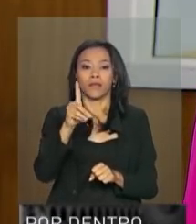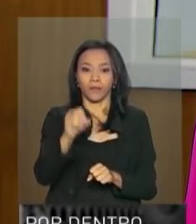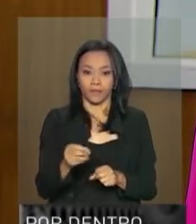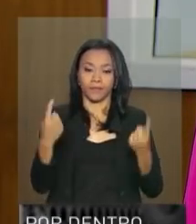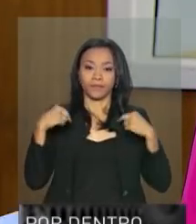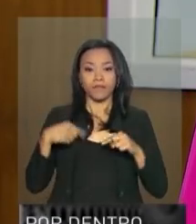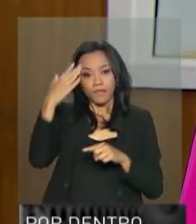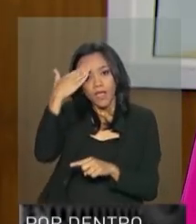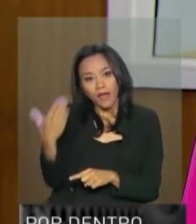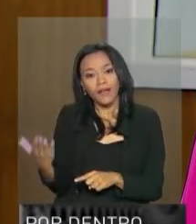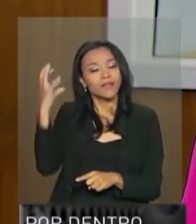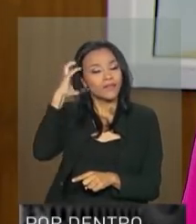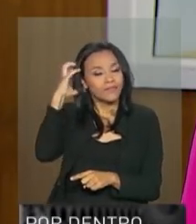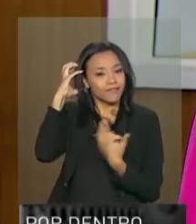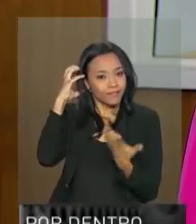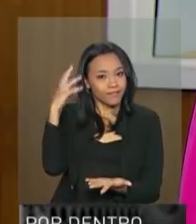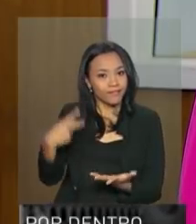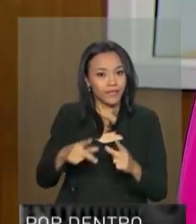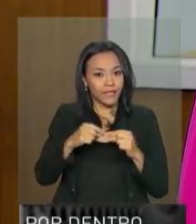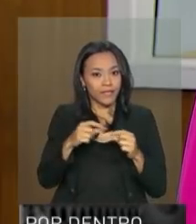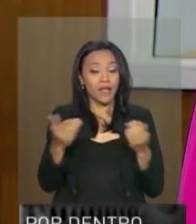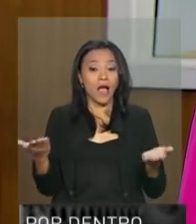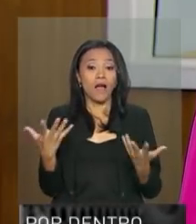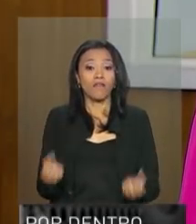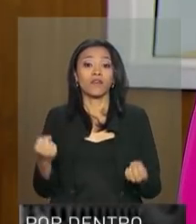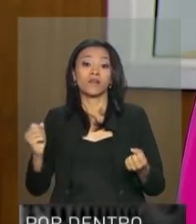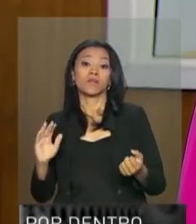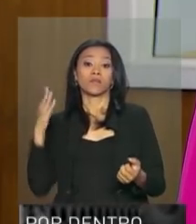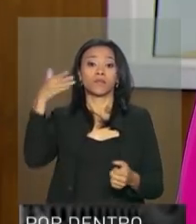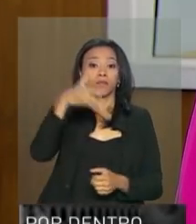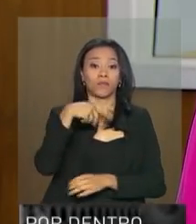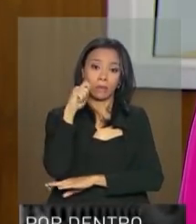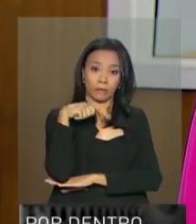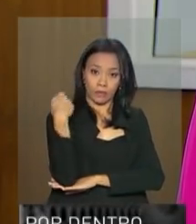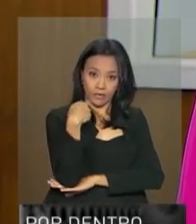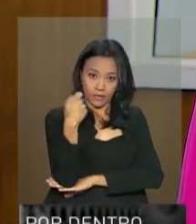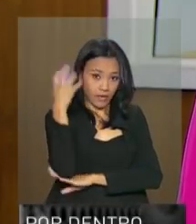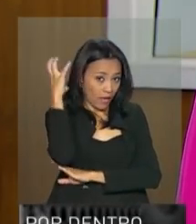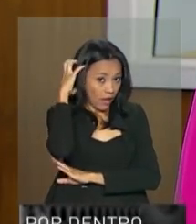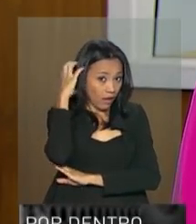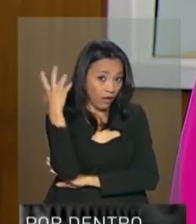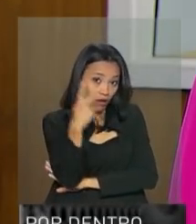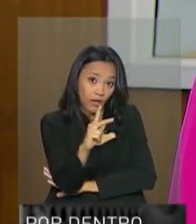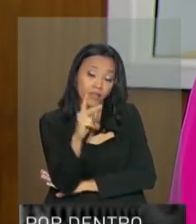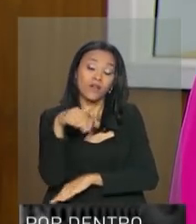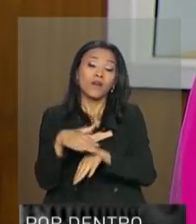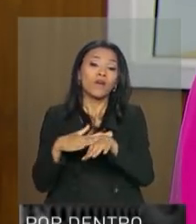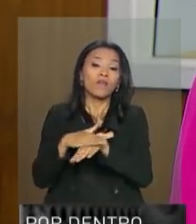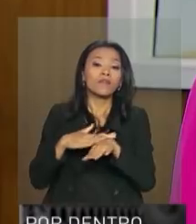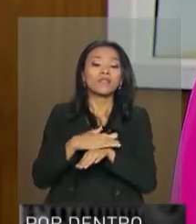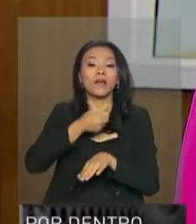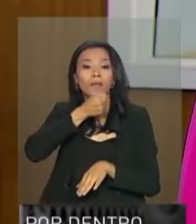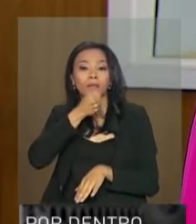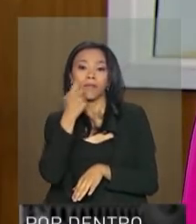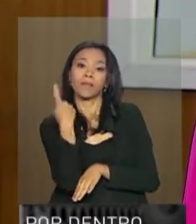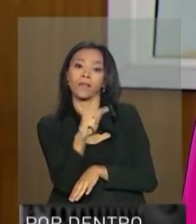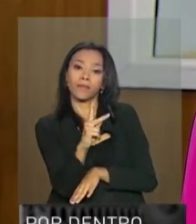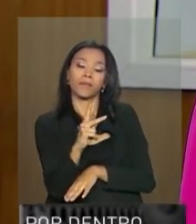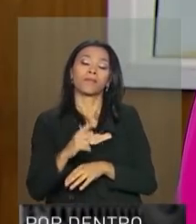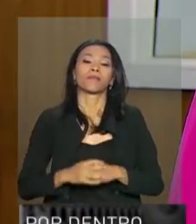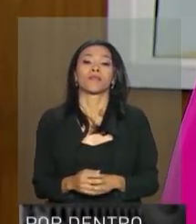Nacional de Brasília. A gente segue agora até Porto Alegre, no Rio Grande do Sul. Vamos conversar com Guilherme Kepler, da Rádio